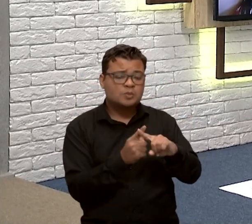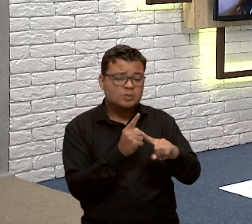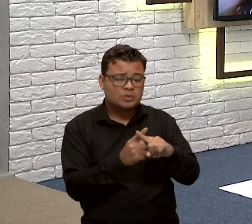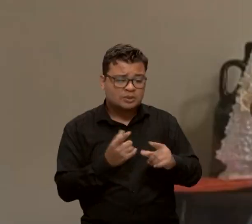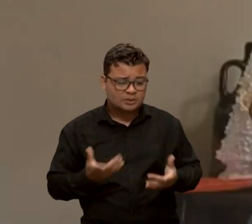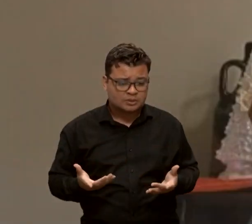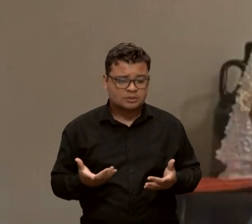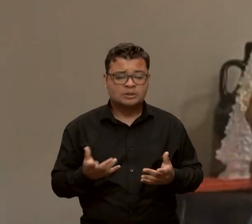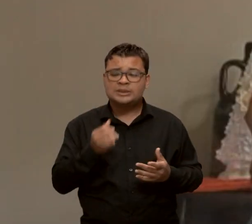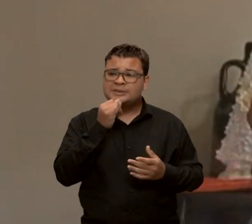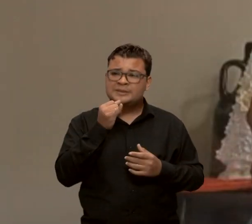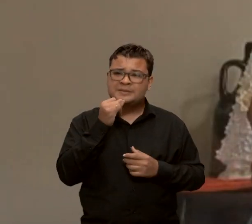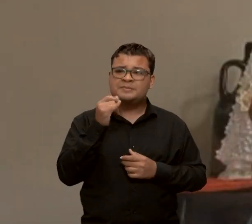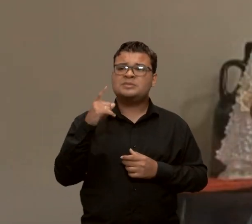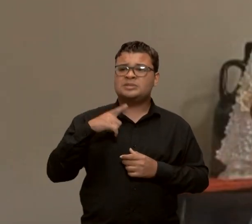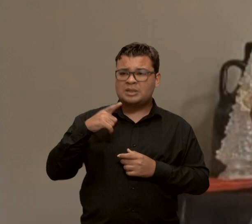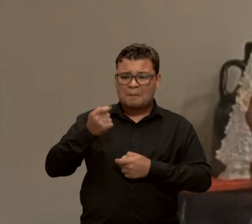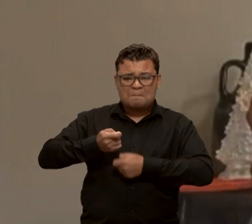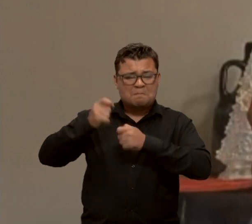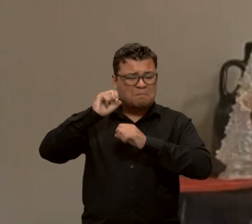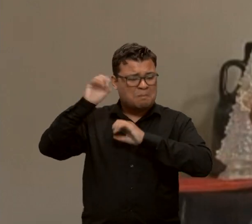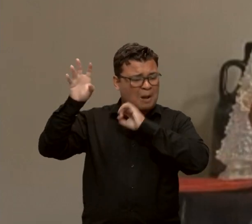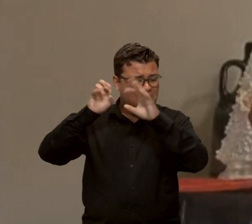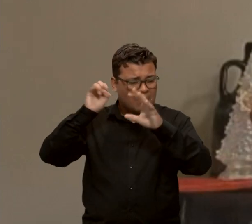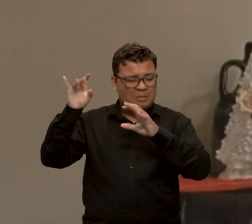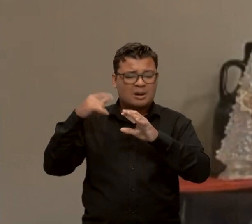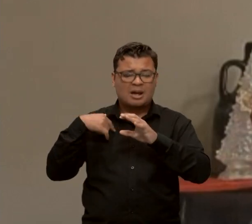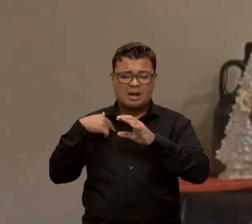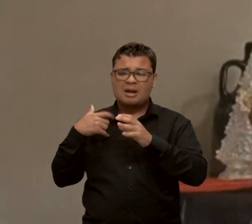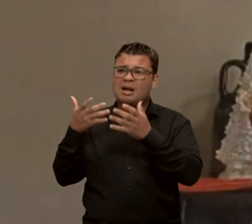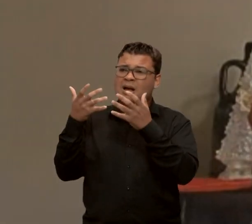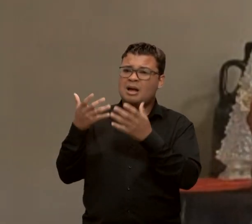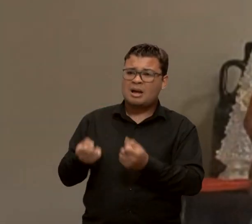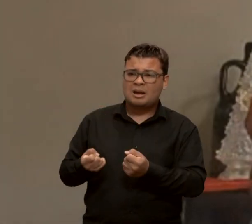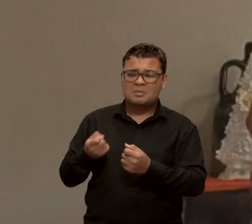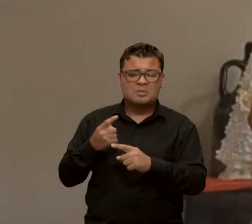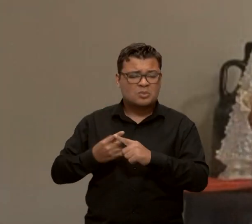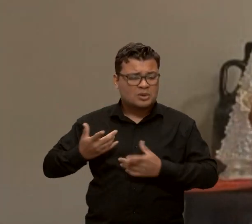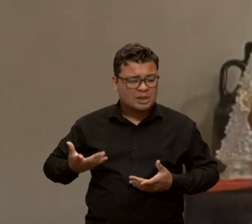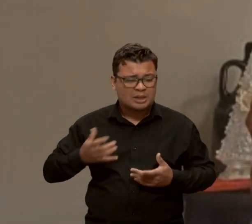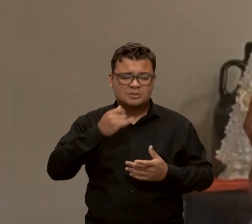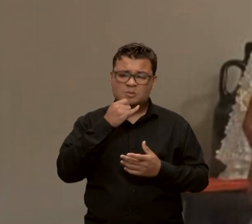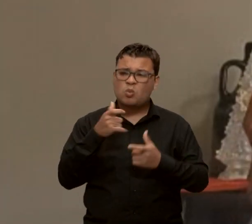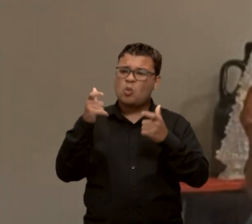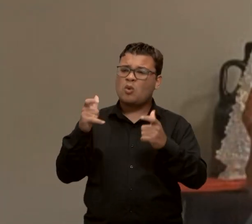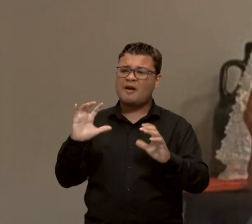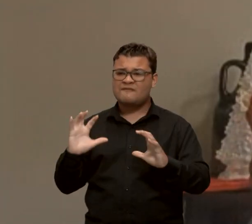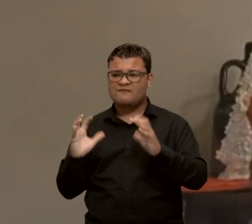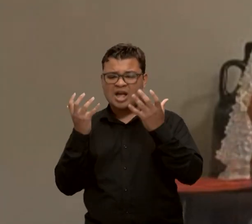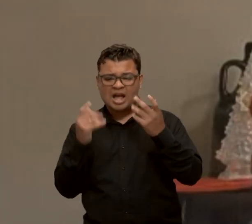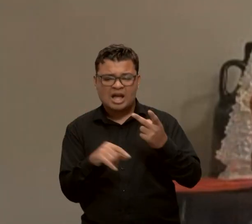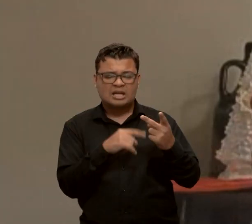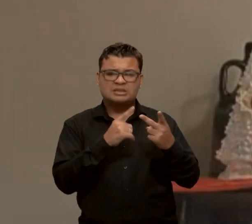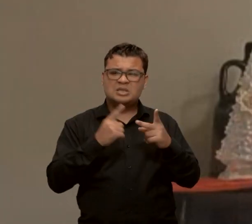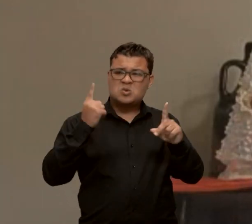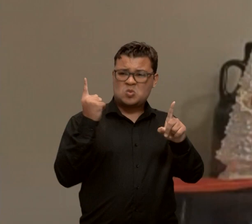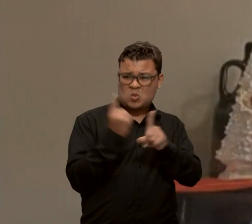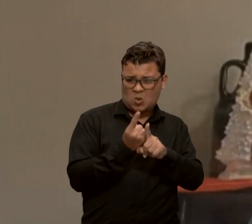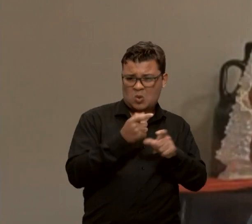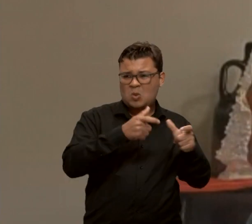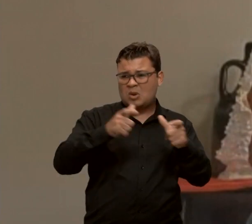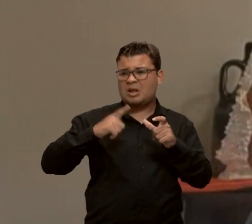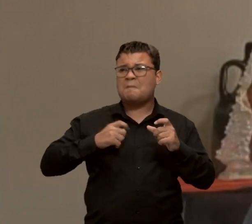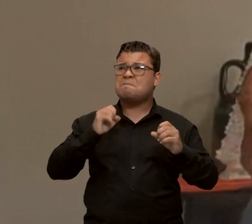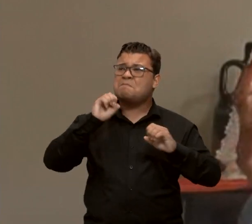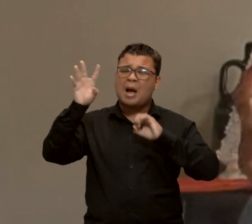isso? Por que se expor a isso? Por que ir para uma festa ou para um encontro onde isso vai ter?